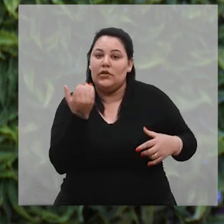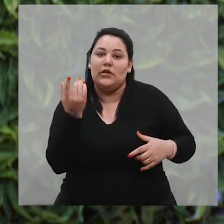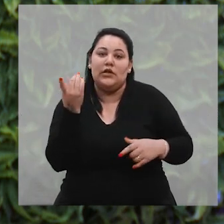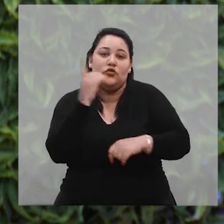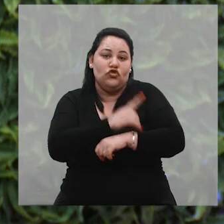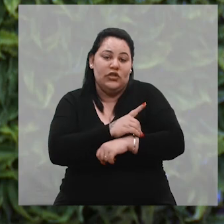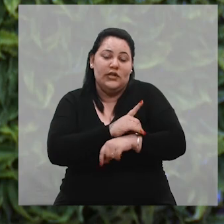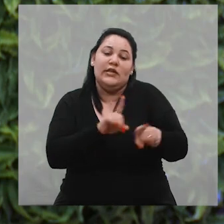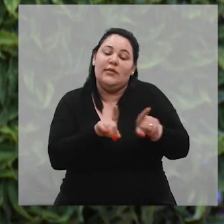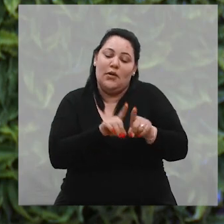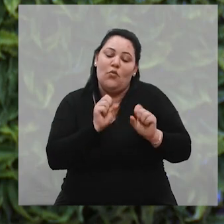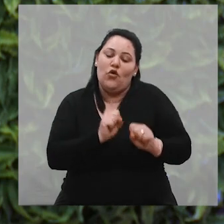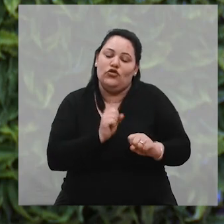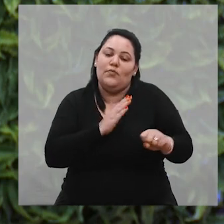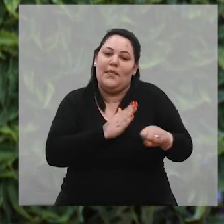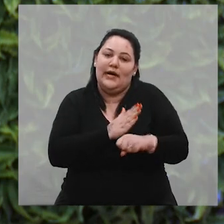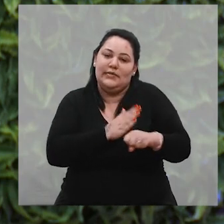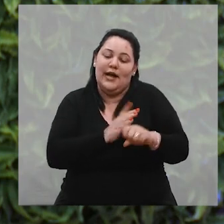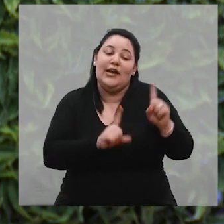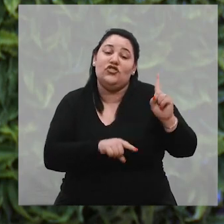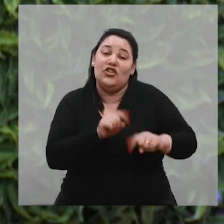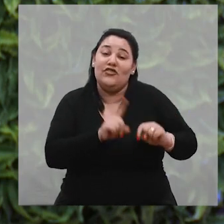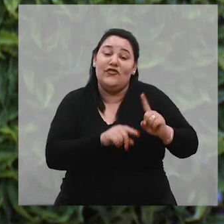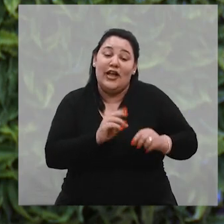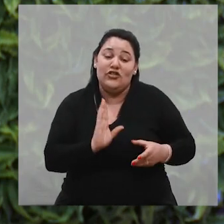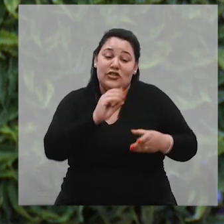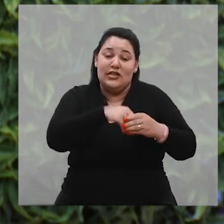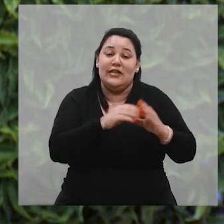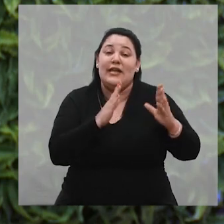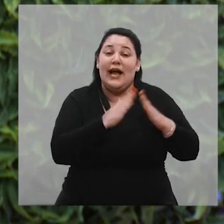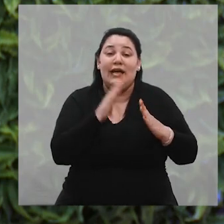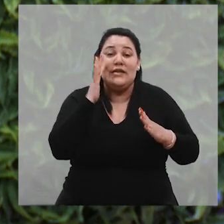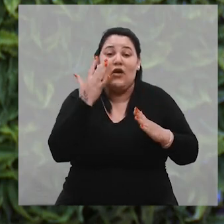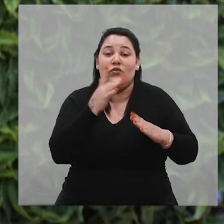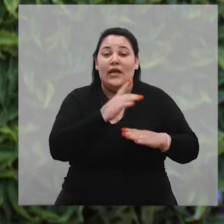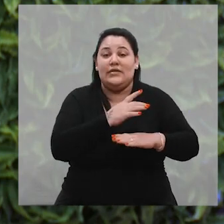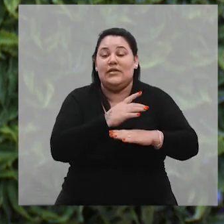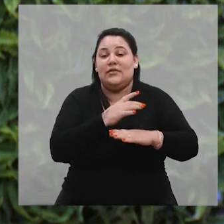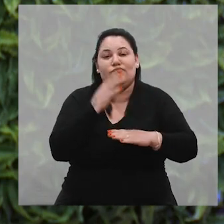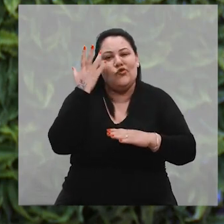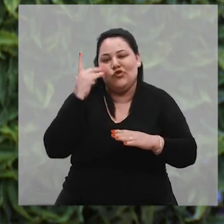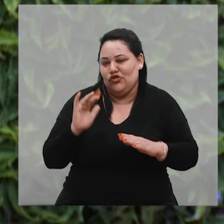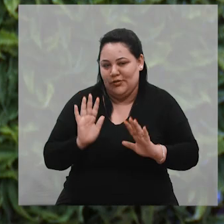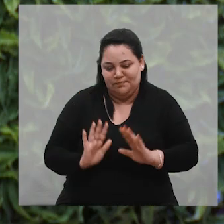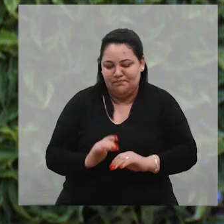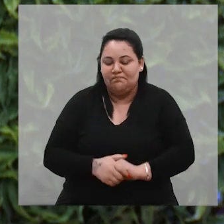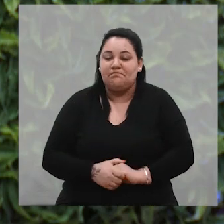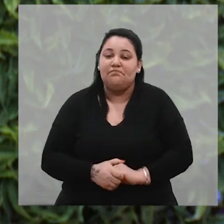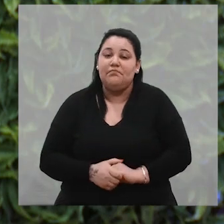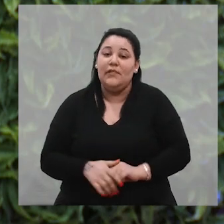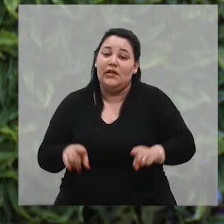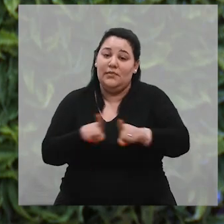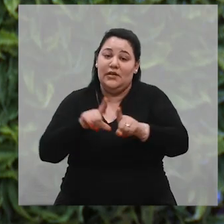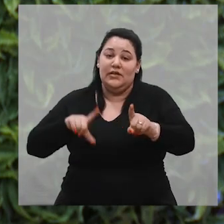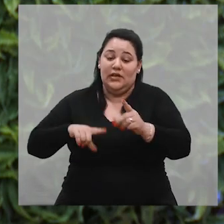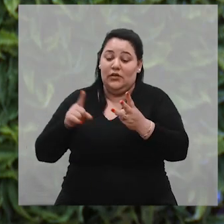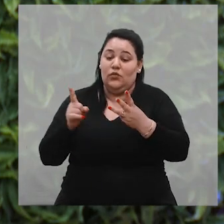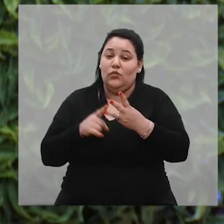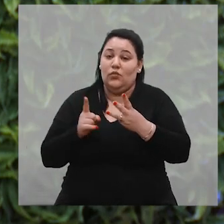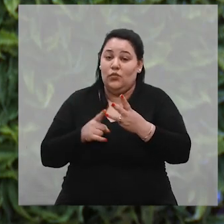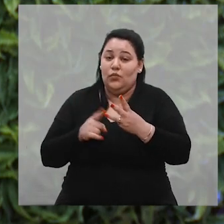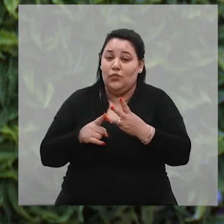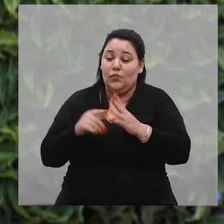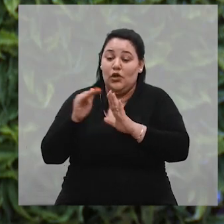refeições e também pode estar participando de algumas atividades que ocorrem durante o dia, né? E também temos o programa